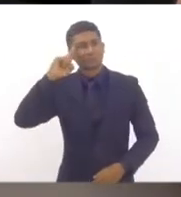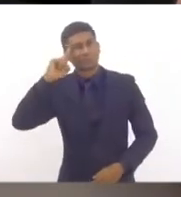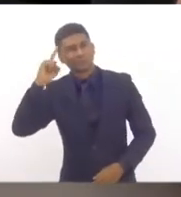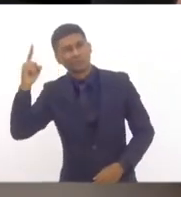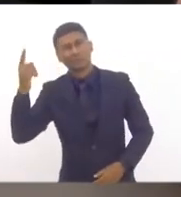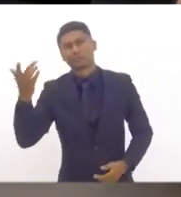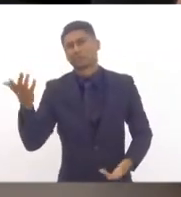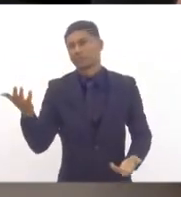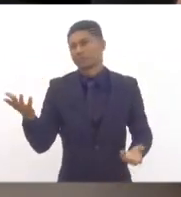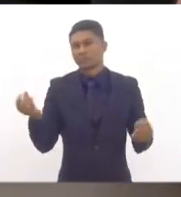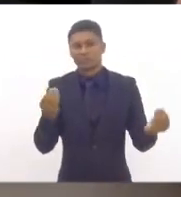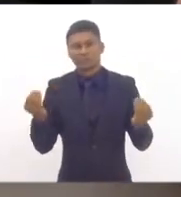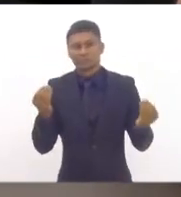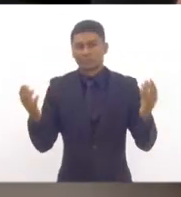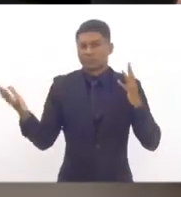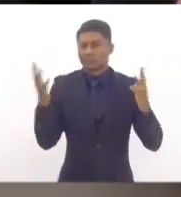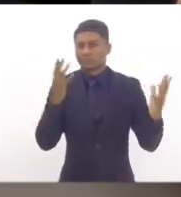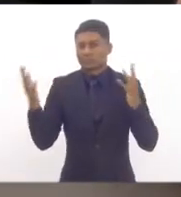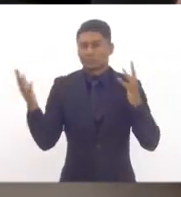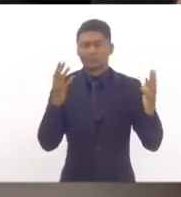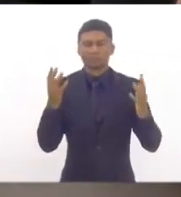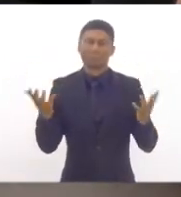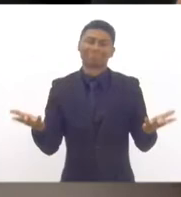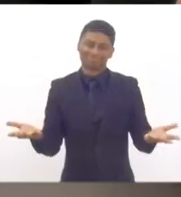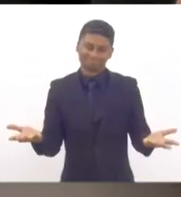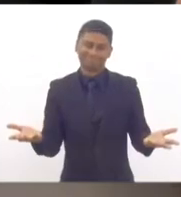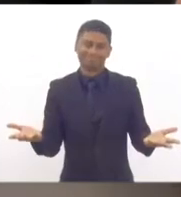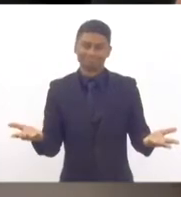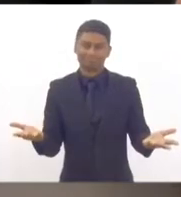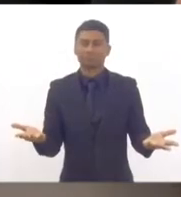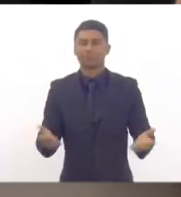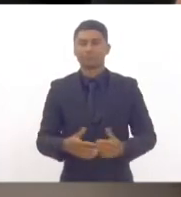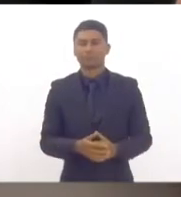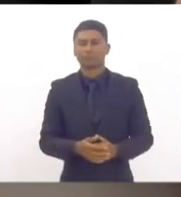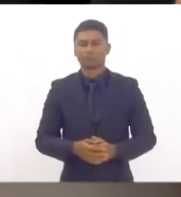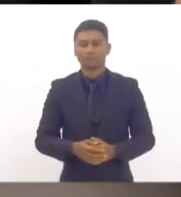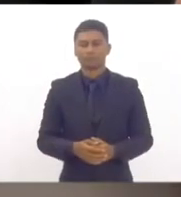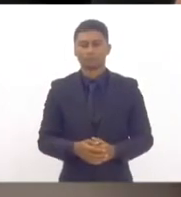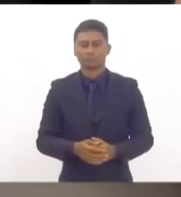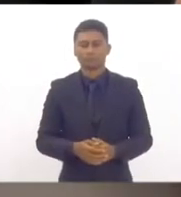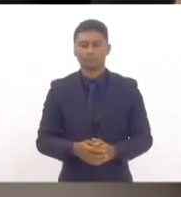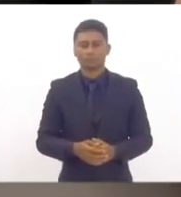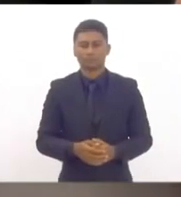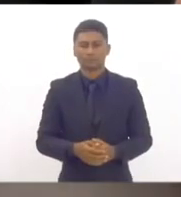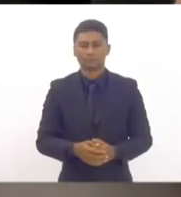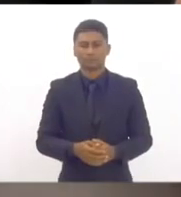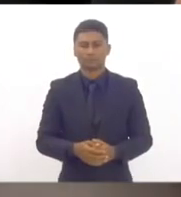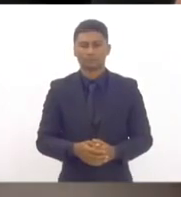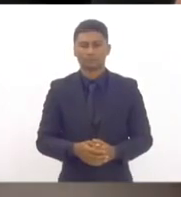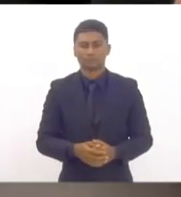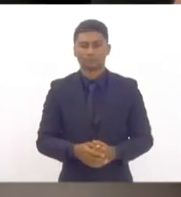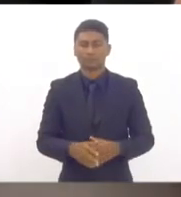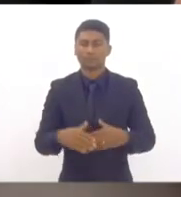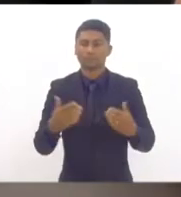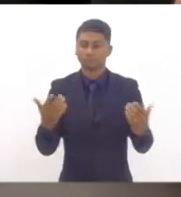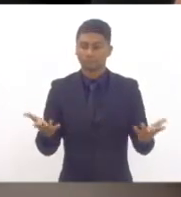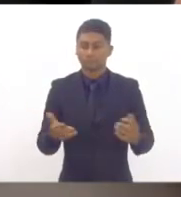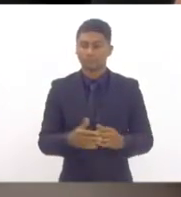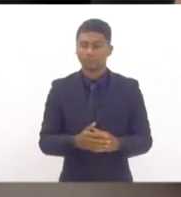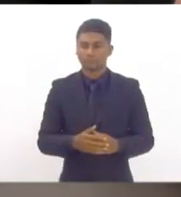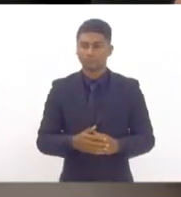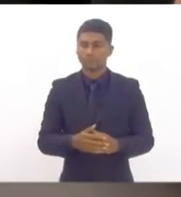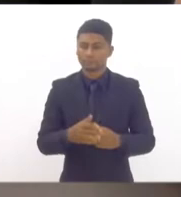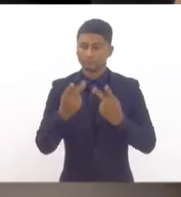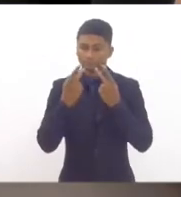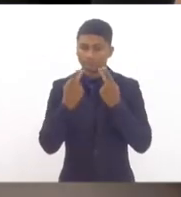de fazer acontecer, né, e dentro do rito necessário. E, bom, enfim, dizer o